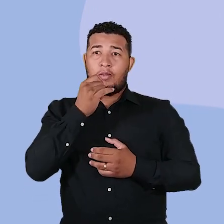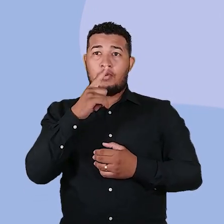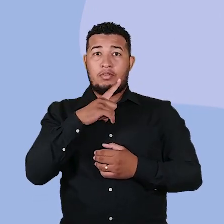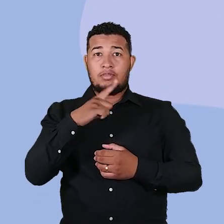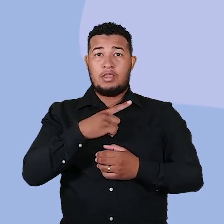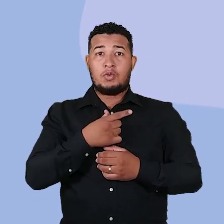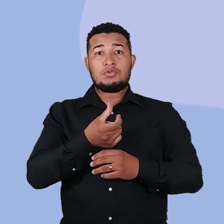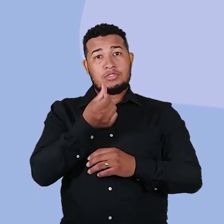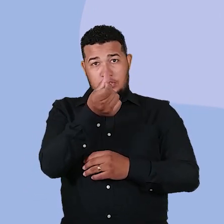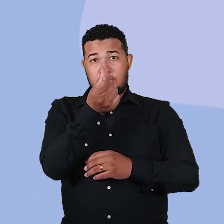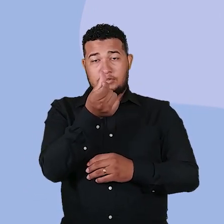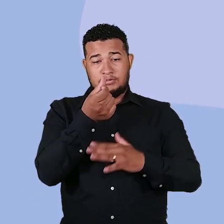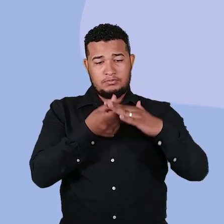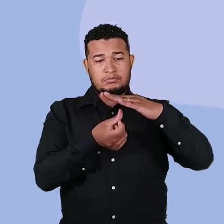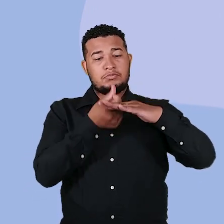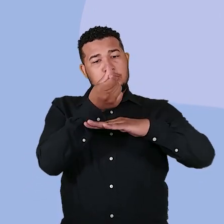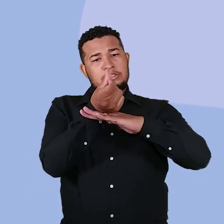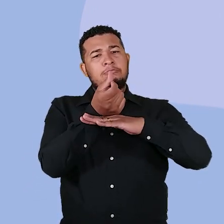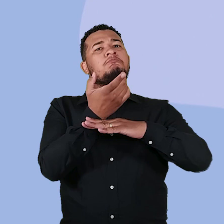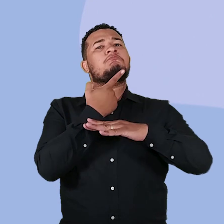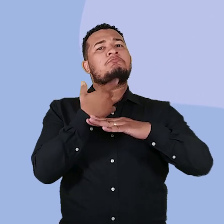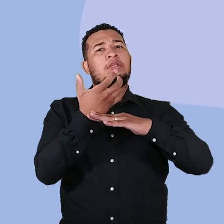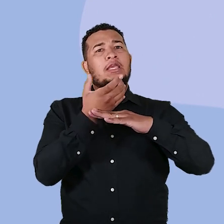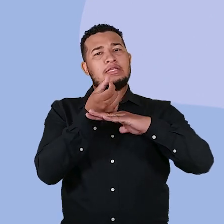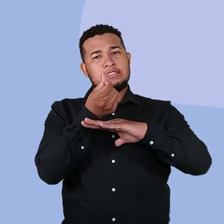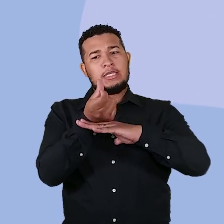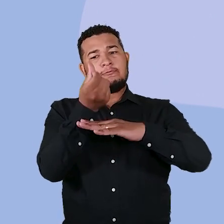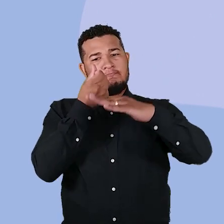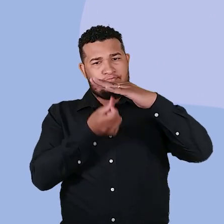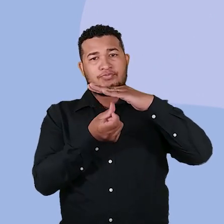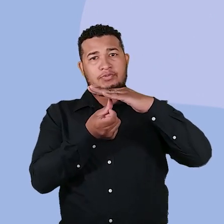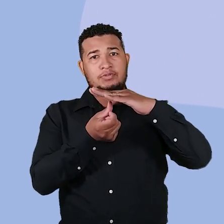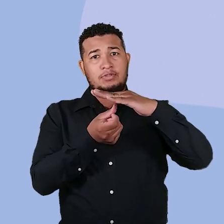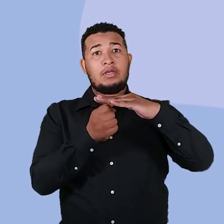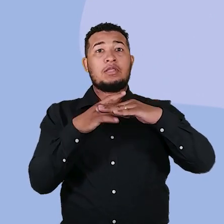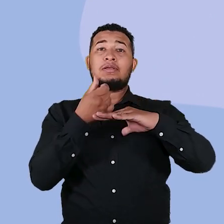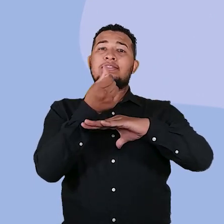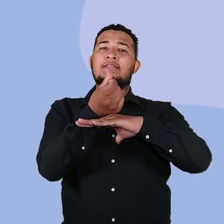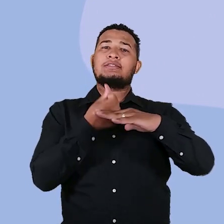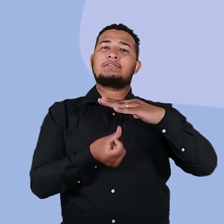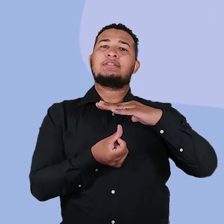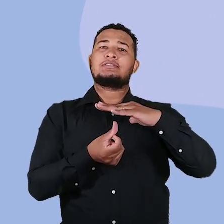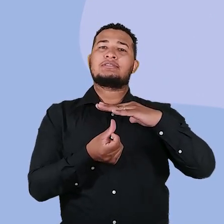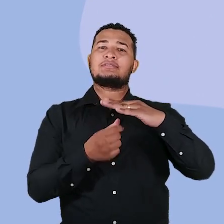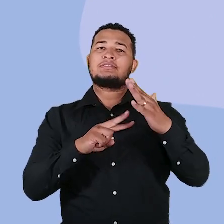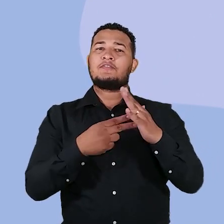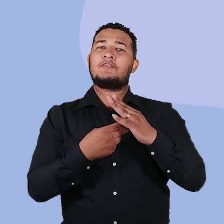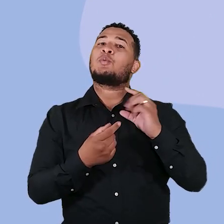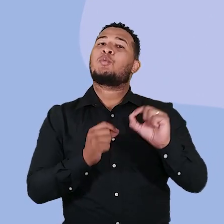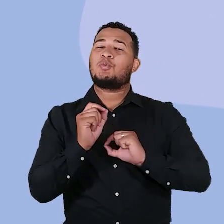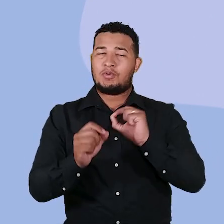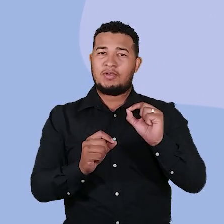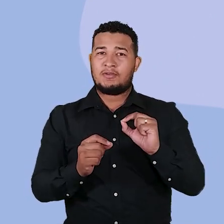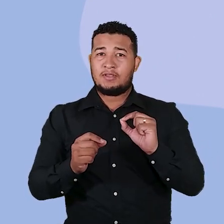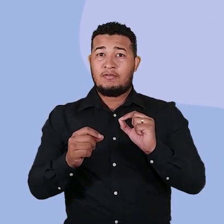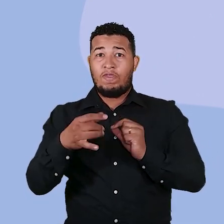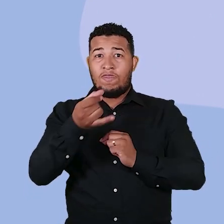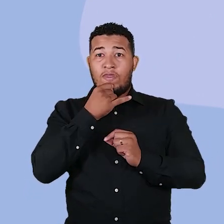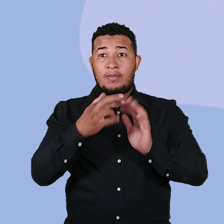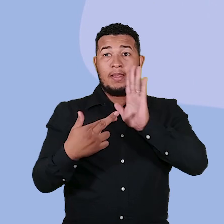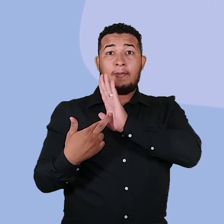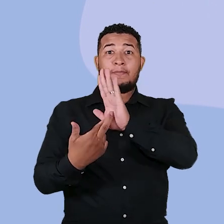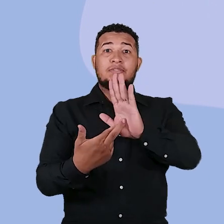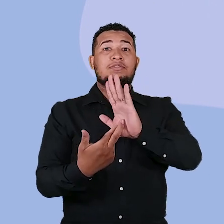eu tenho seis que me interessam em seis eu demitam que a chance que tem é de 6 em 6 horas ou